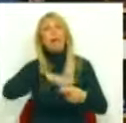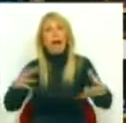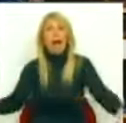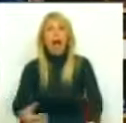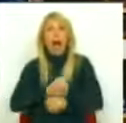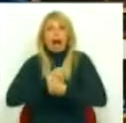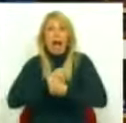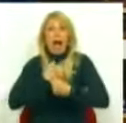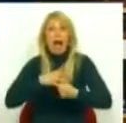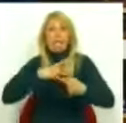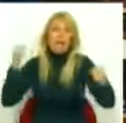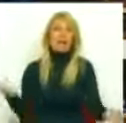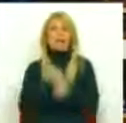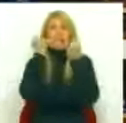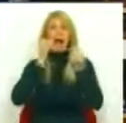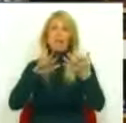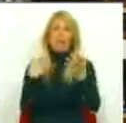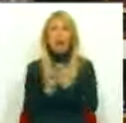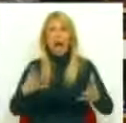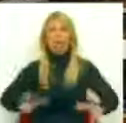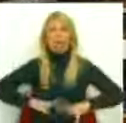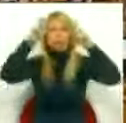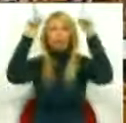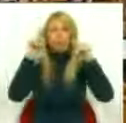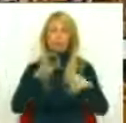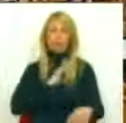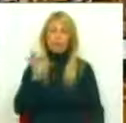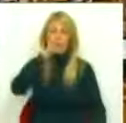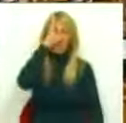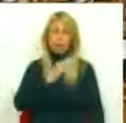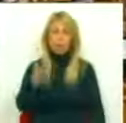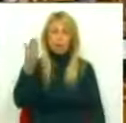para a salvar e para a reerguer, Sr. Primeiro-Ministro.